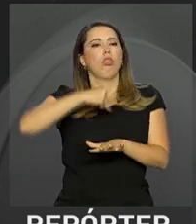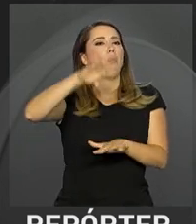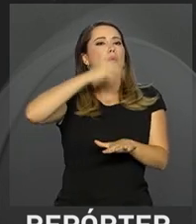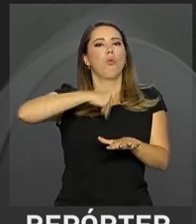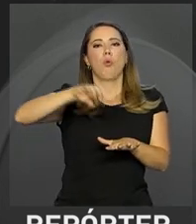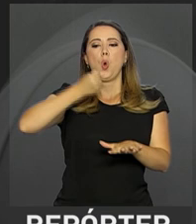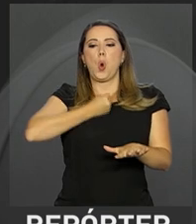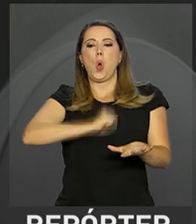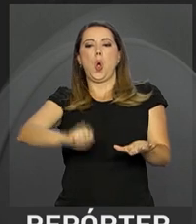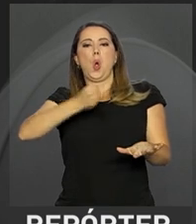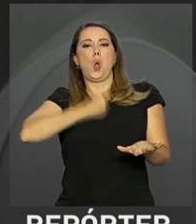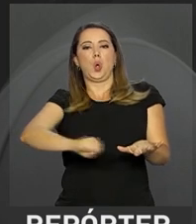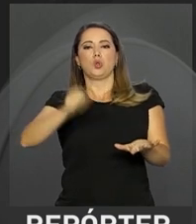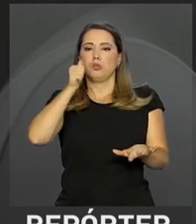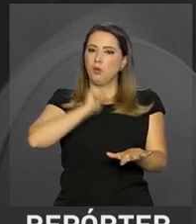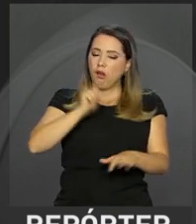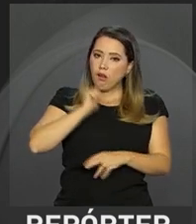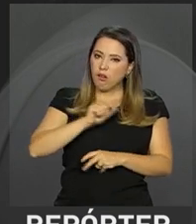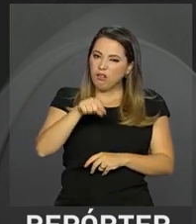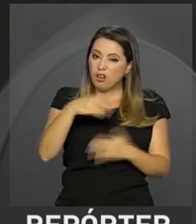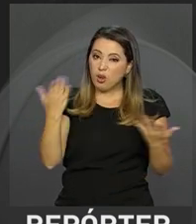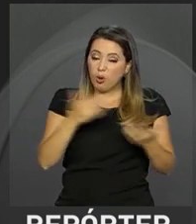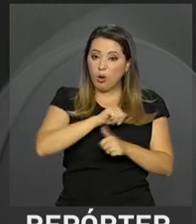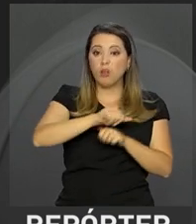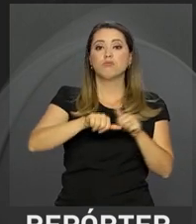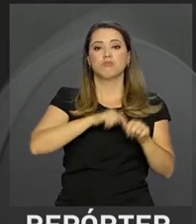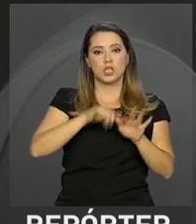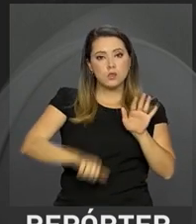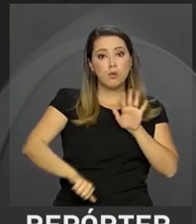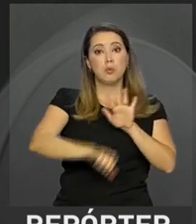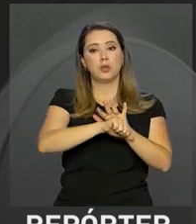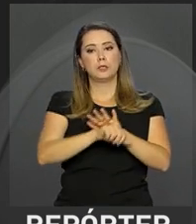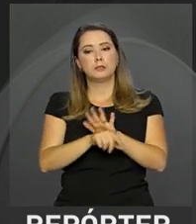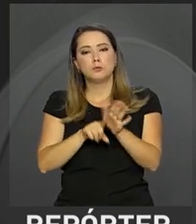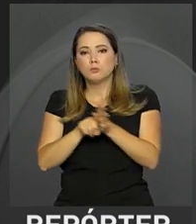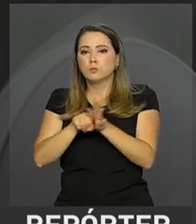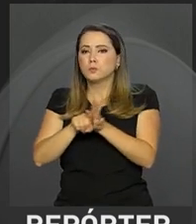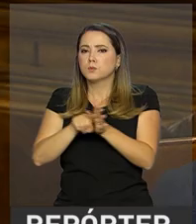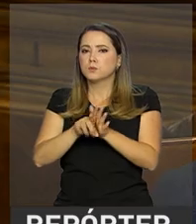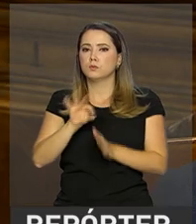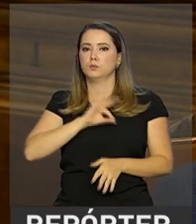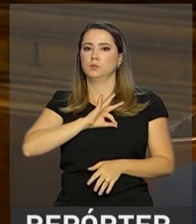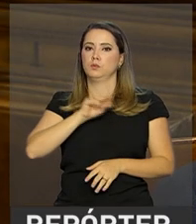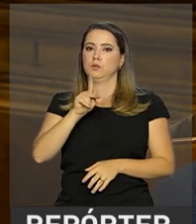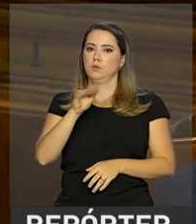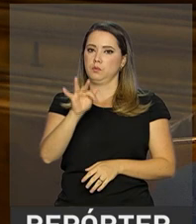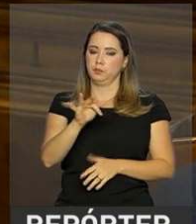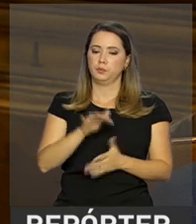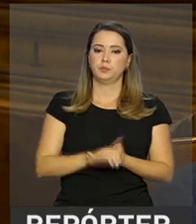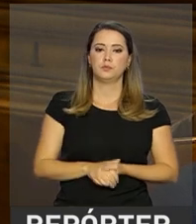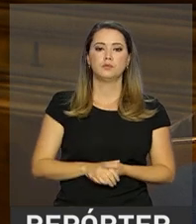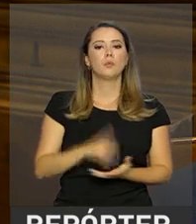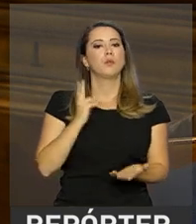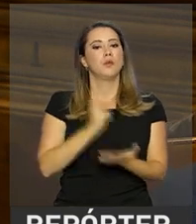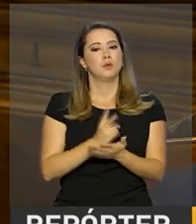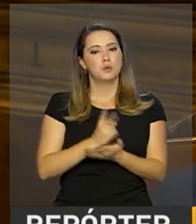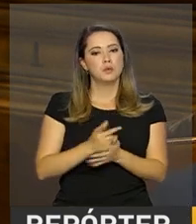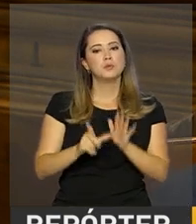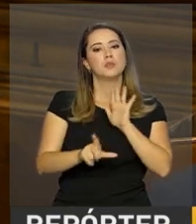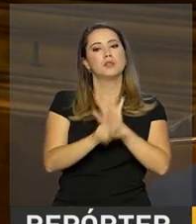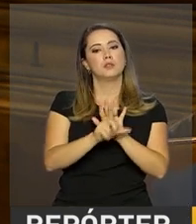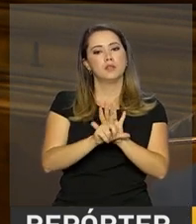ódio ou aversão às mulheres passa a ser crime investigado pela Polícia Federal. Apesar da nossa legislação ser uma